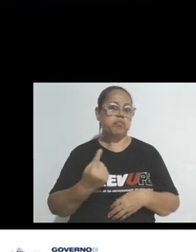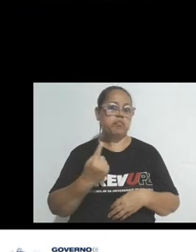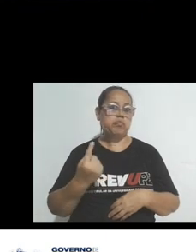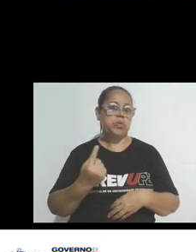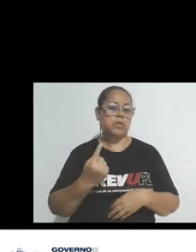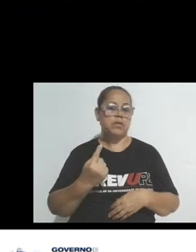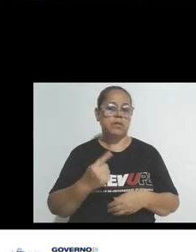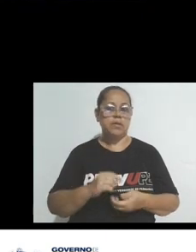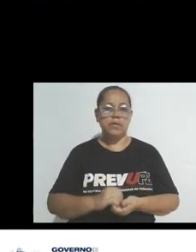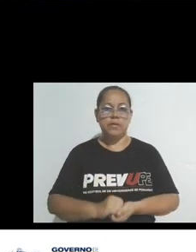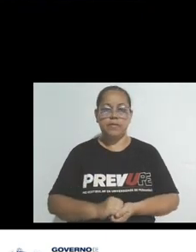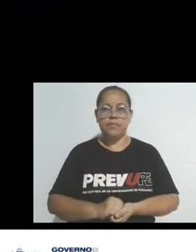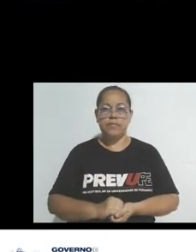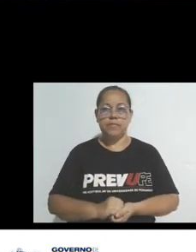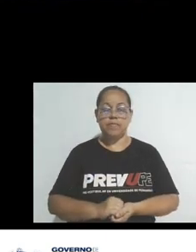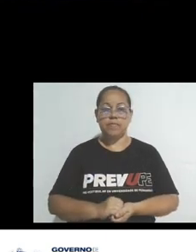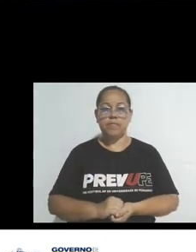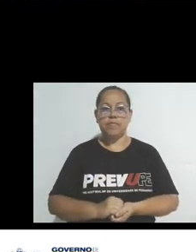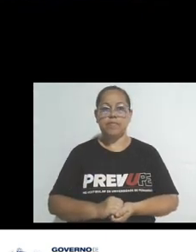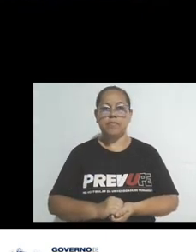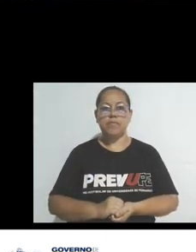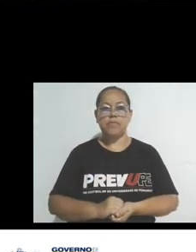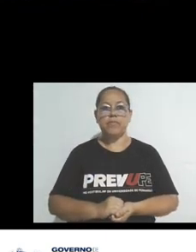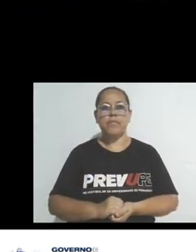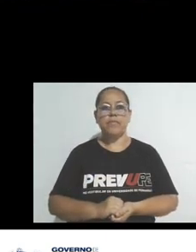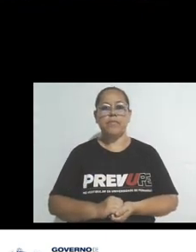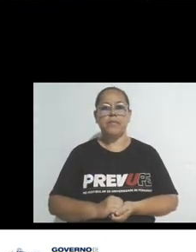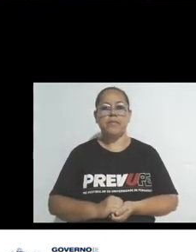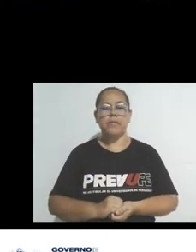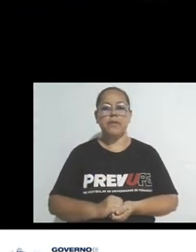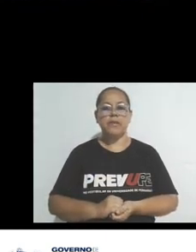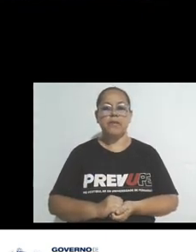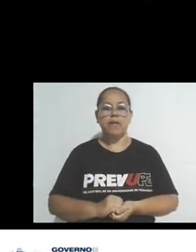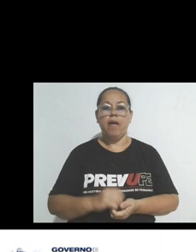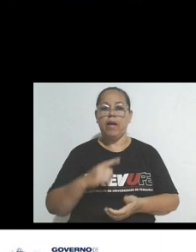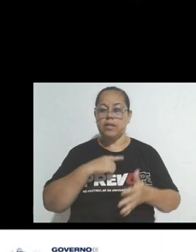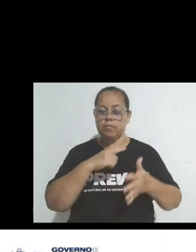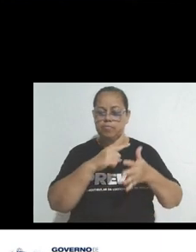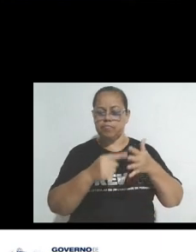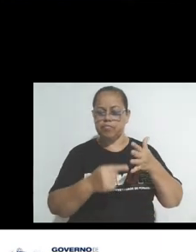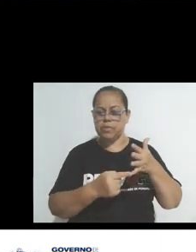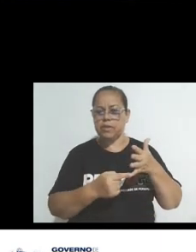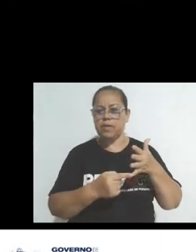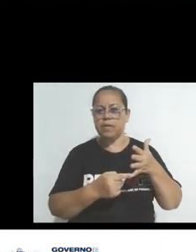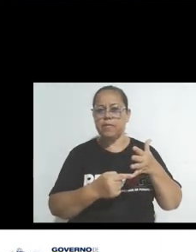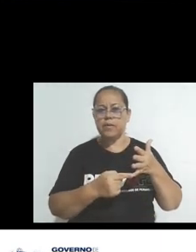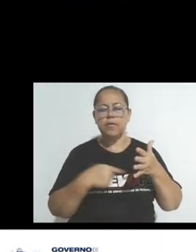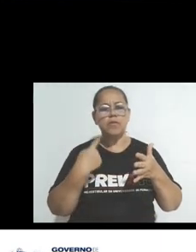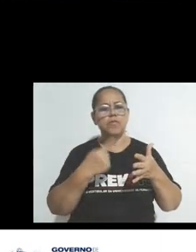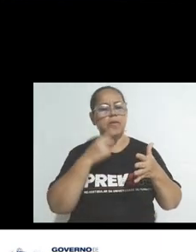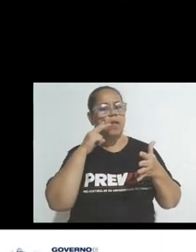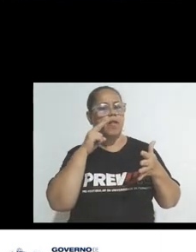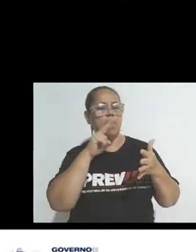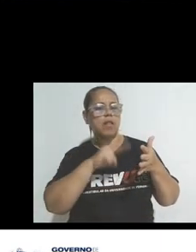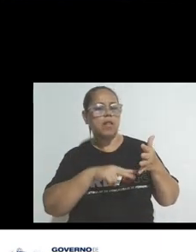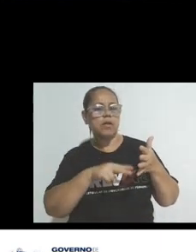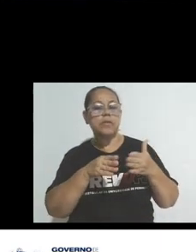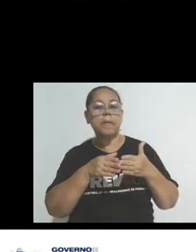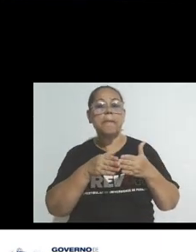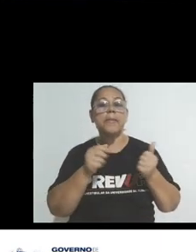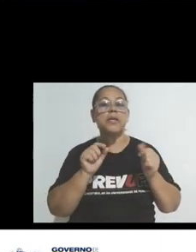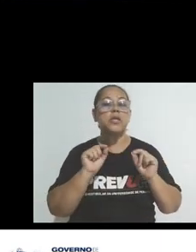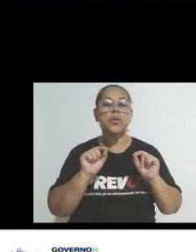soledade aqui vem as indicações aí vamos ler o que se pede